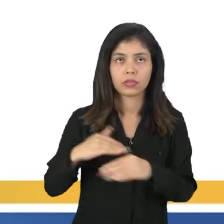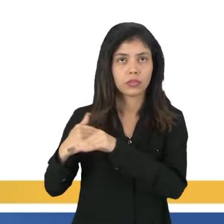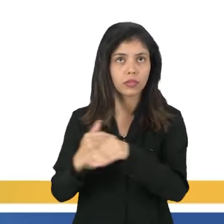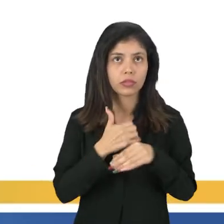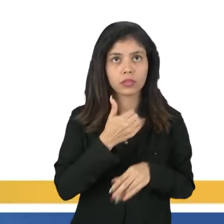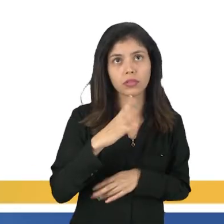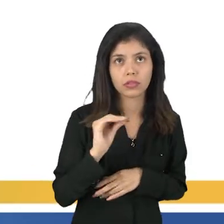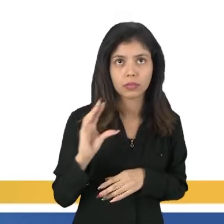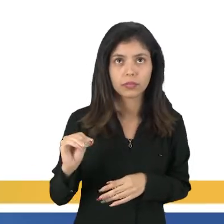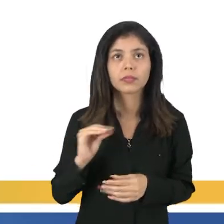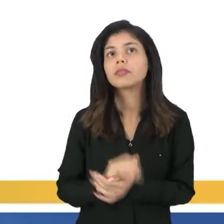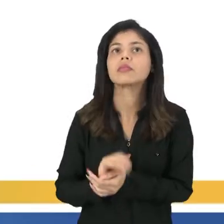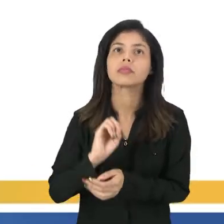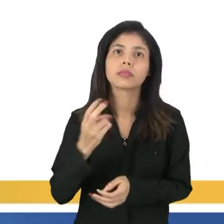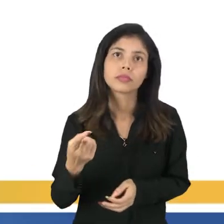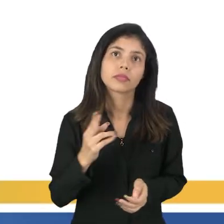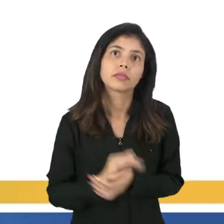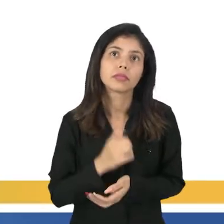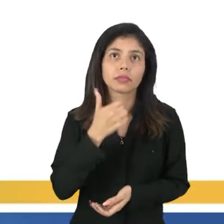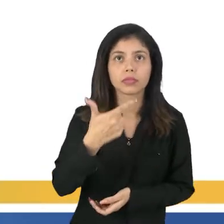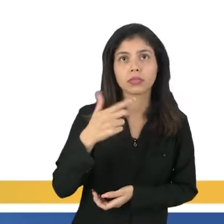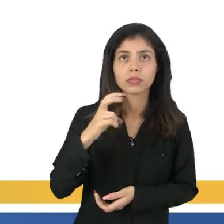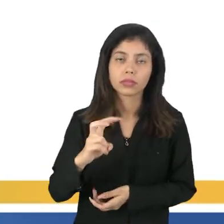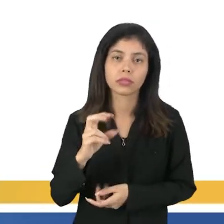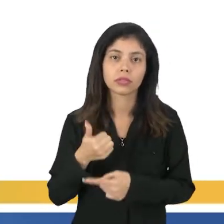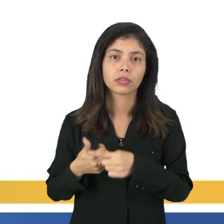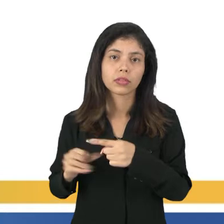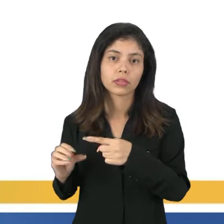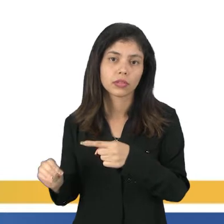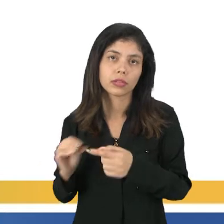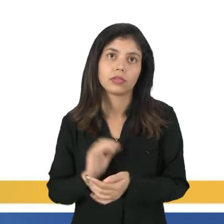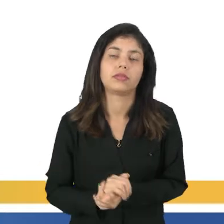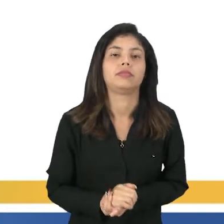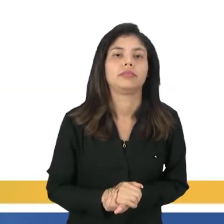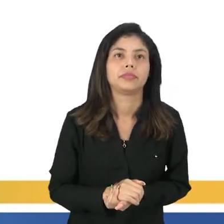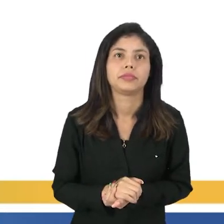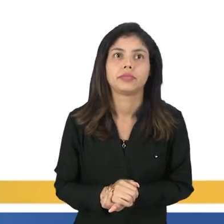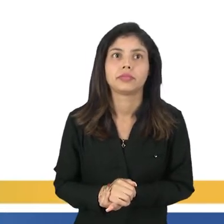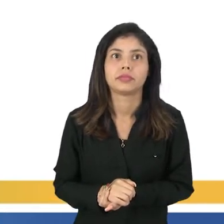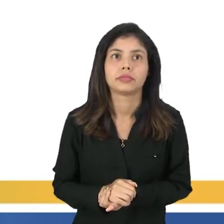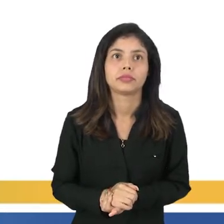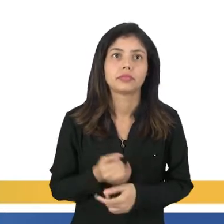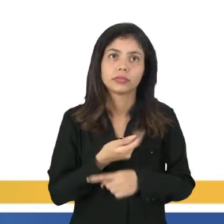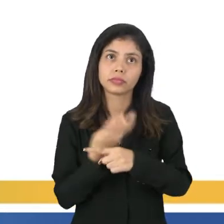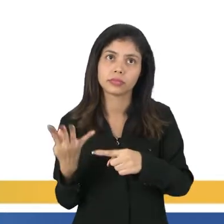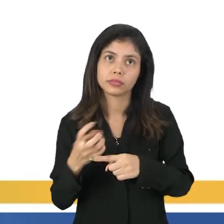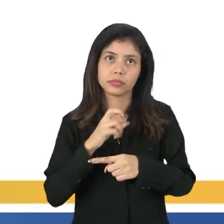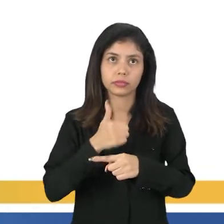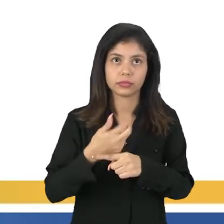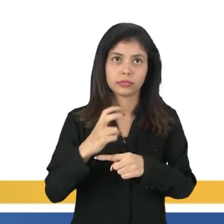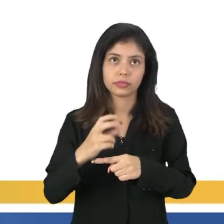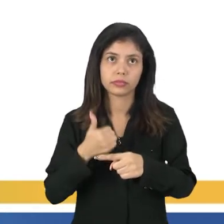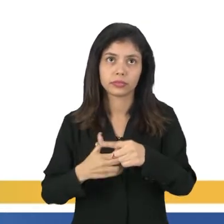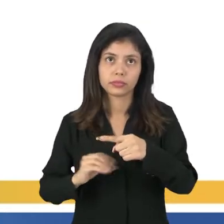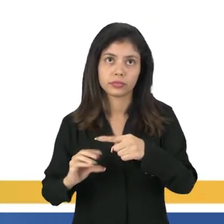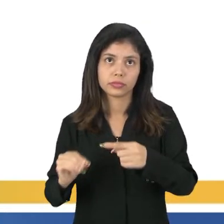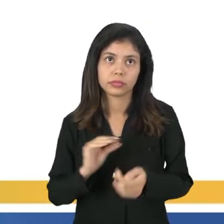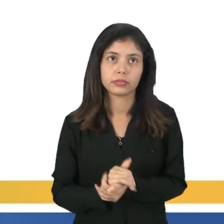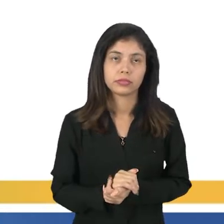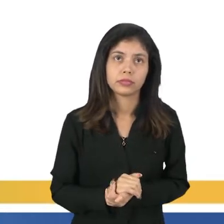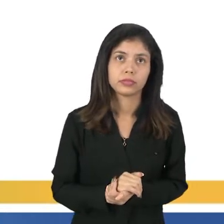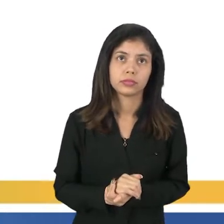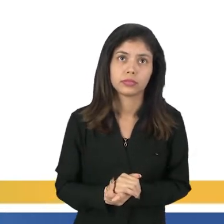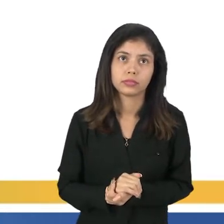denominador é igual a 100, ou seja, 25 centésimos. Ok? A fração 25 centésimos tem